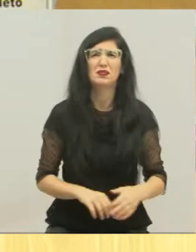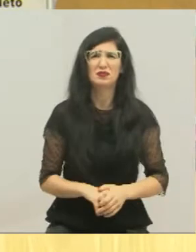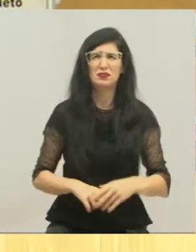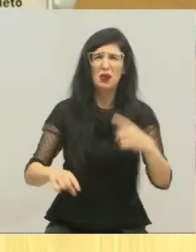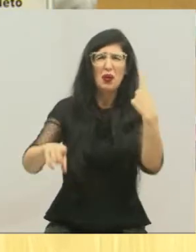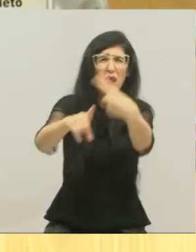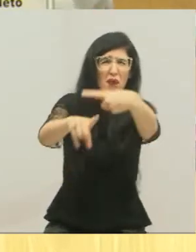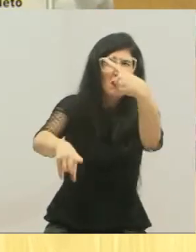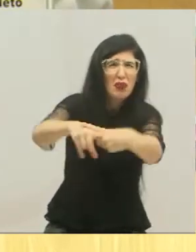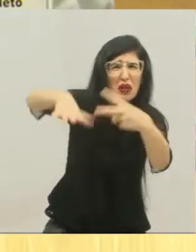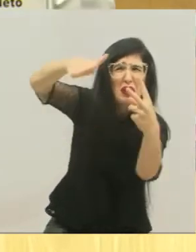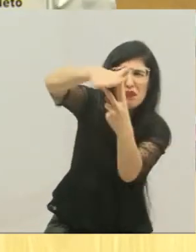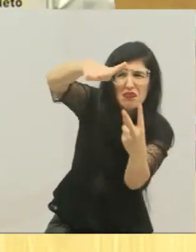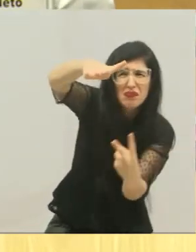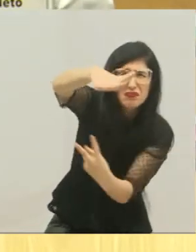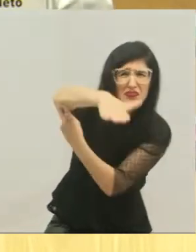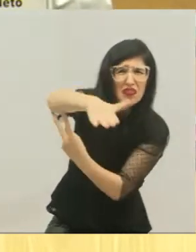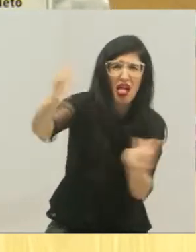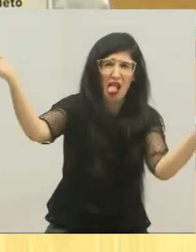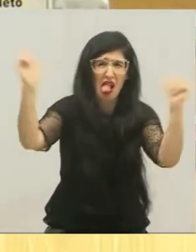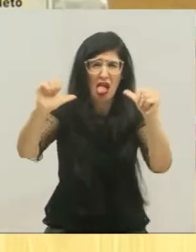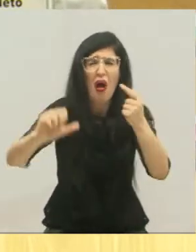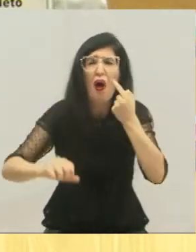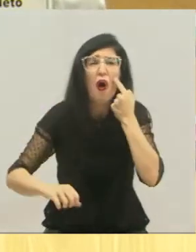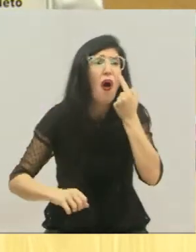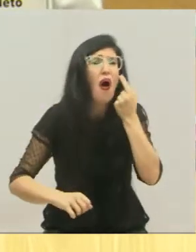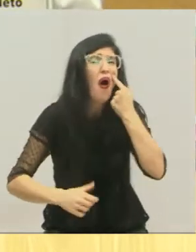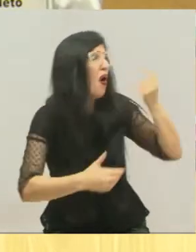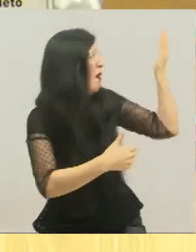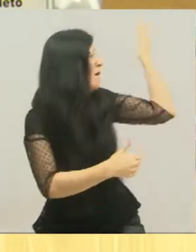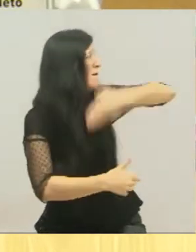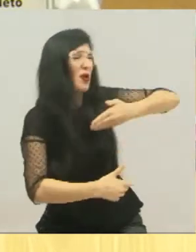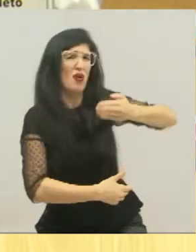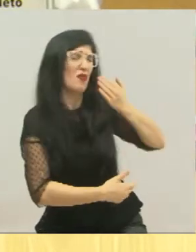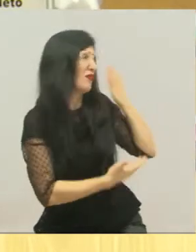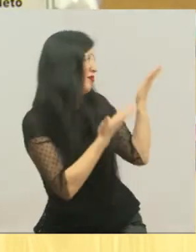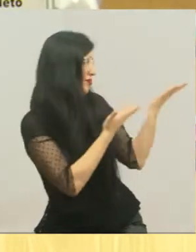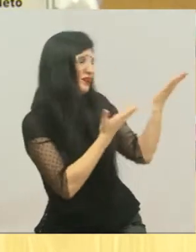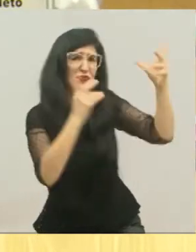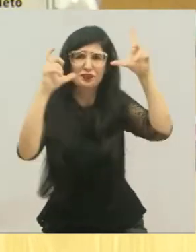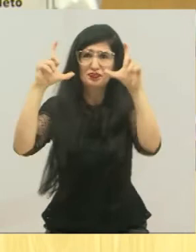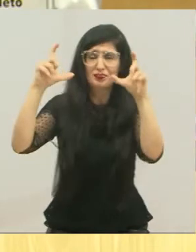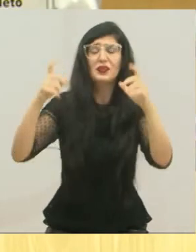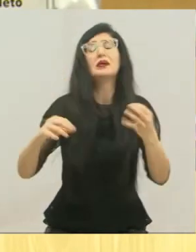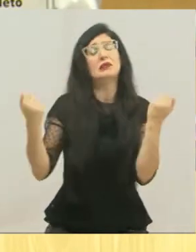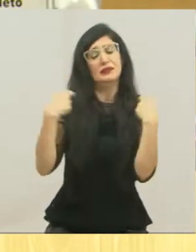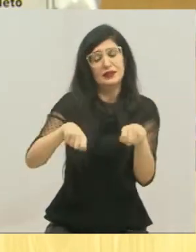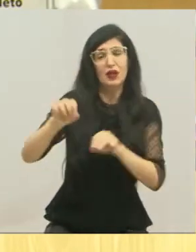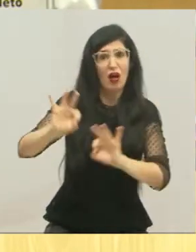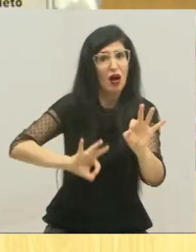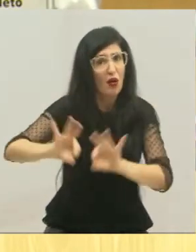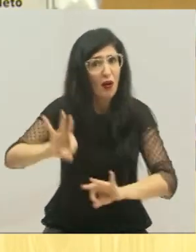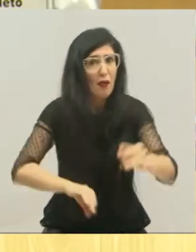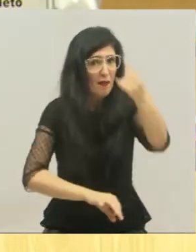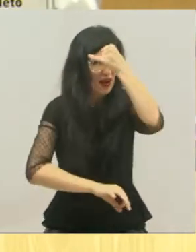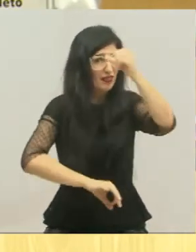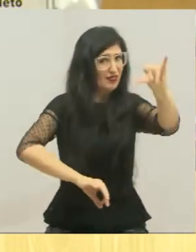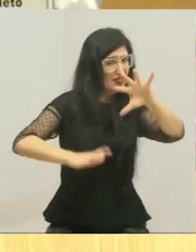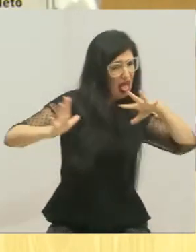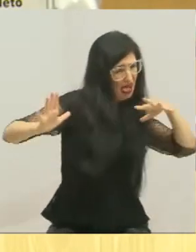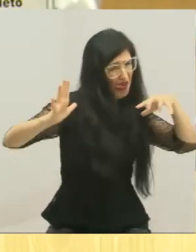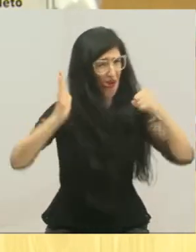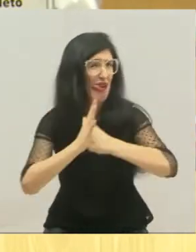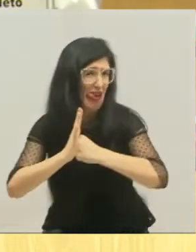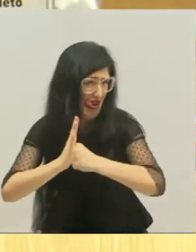conforme comprovam as fotos anexas, torna-se urgente a sua manutenção para que sejam evitados acidentes de maior